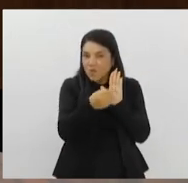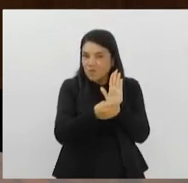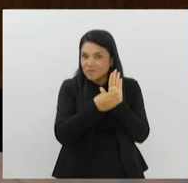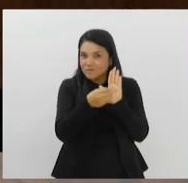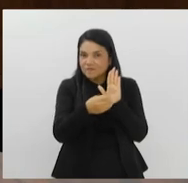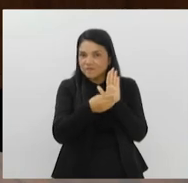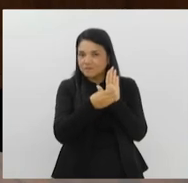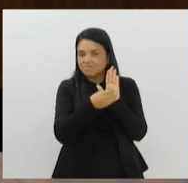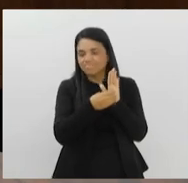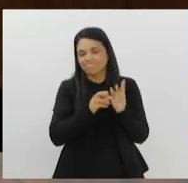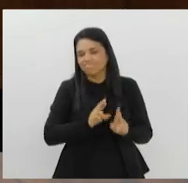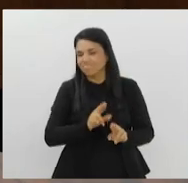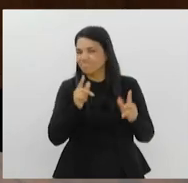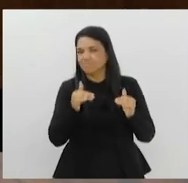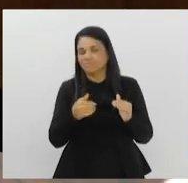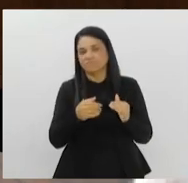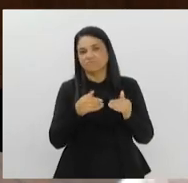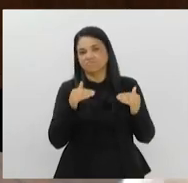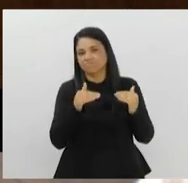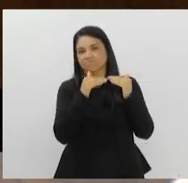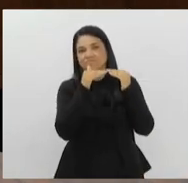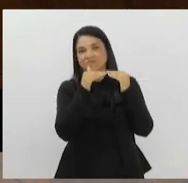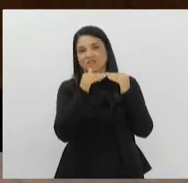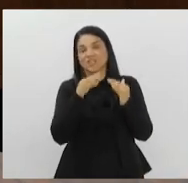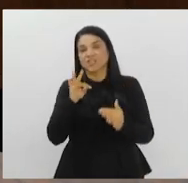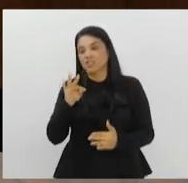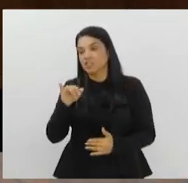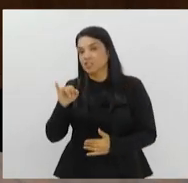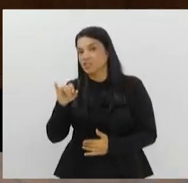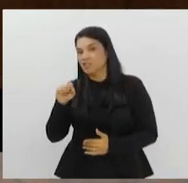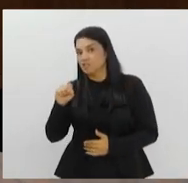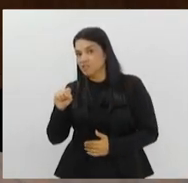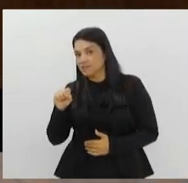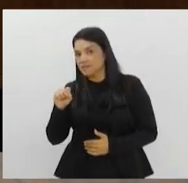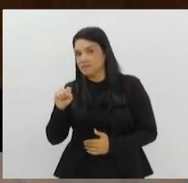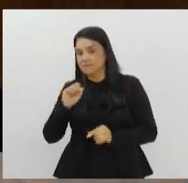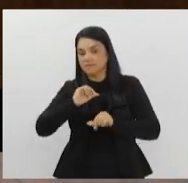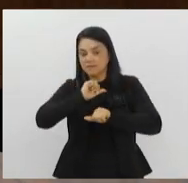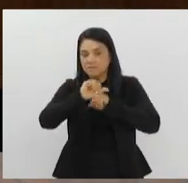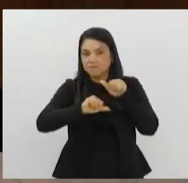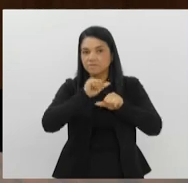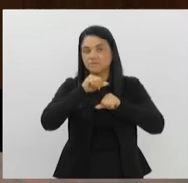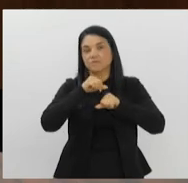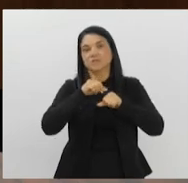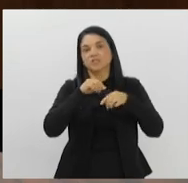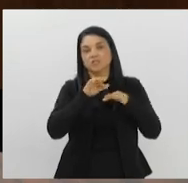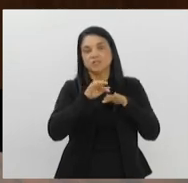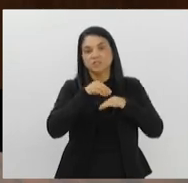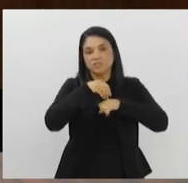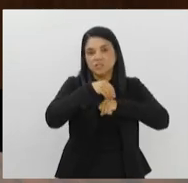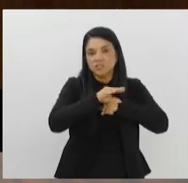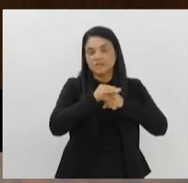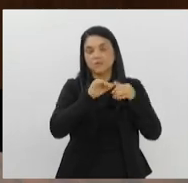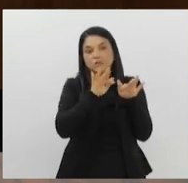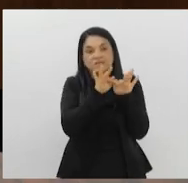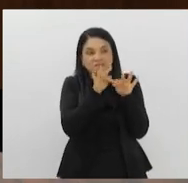ser favorável, devia ser pela TIS, Transformação e Indicação Simples. Pouparia